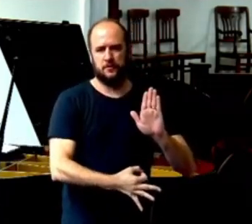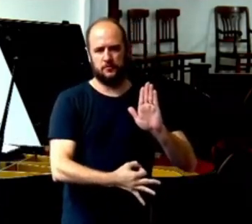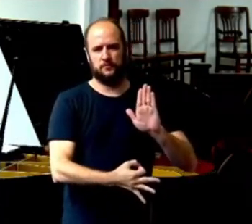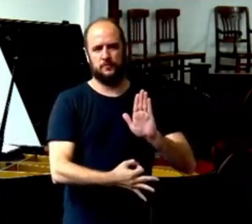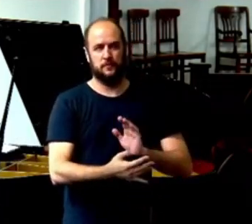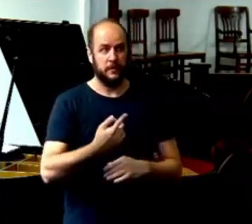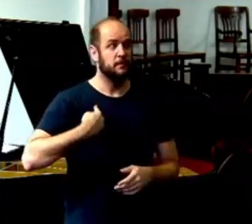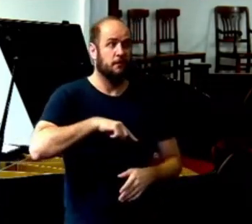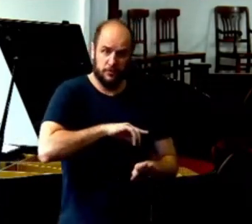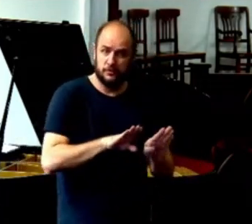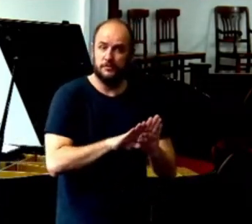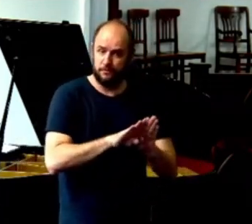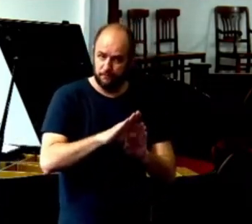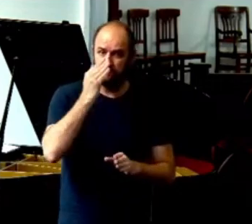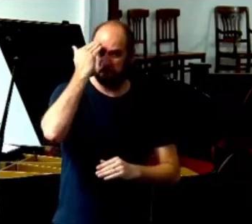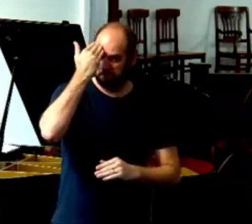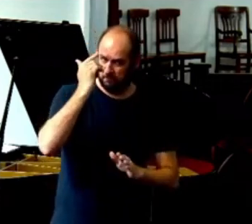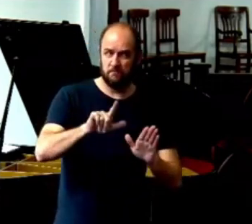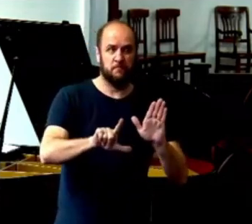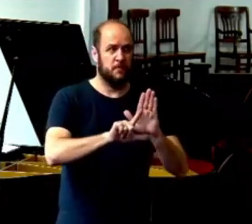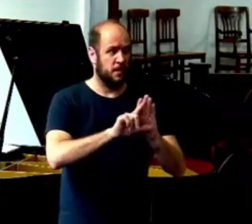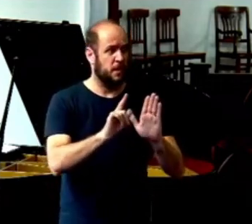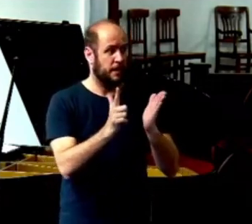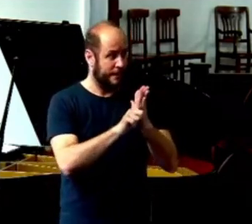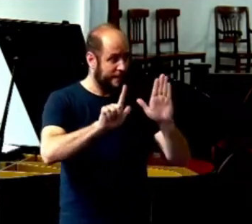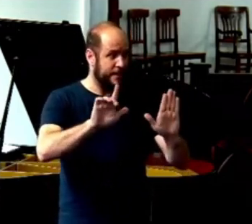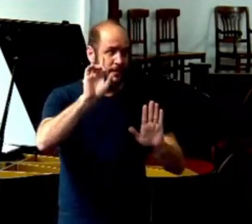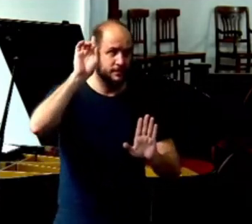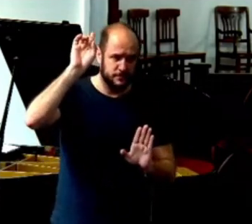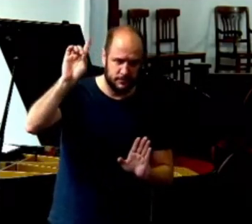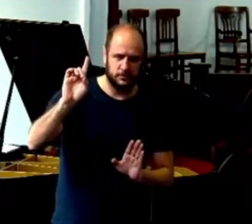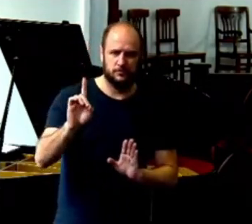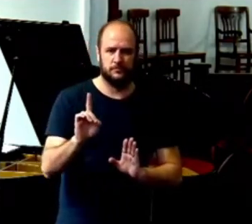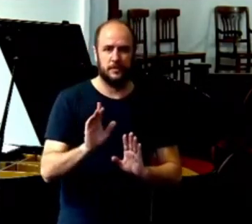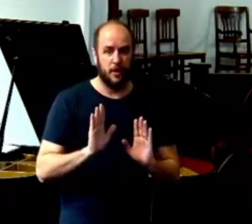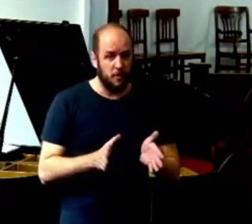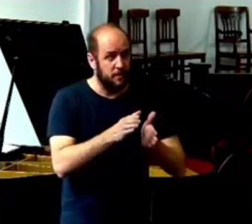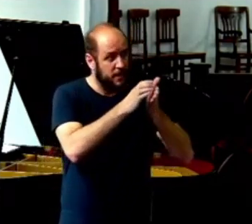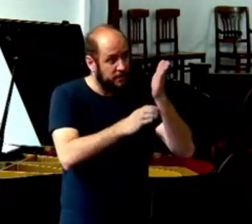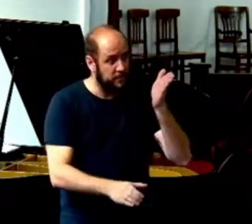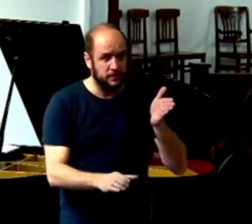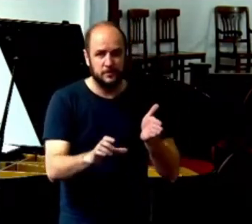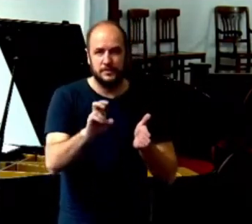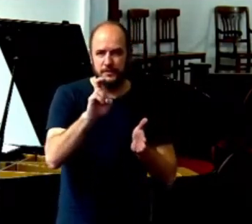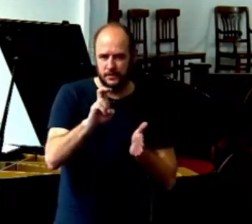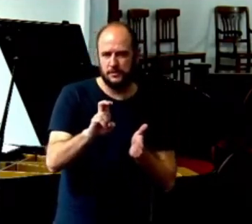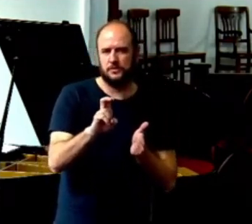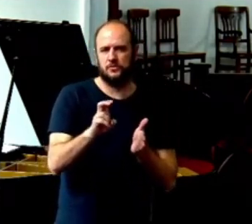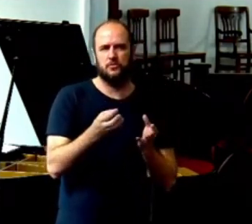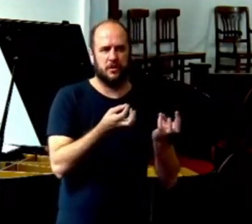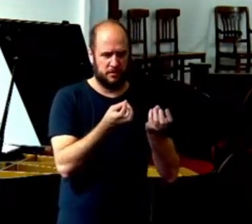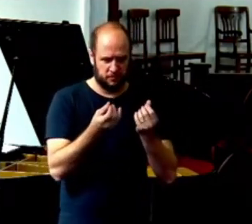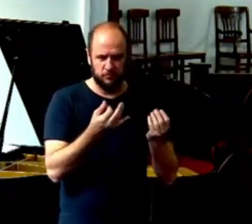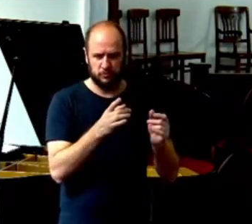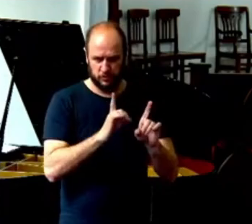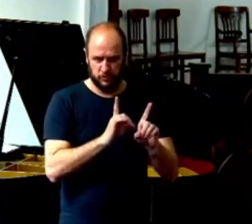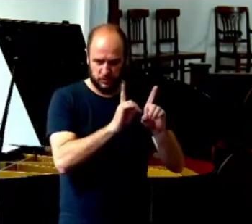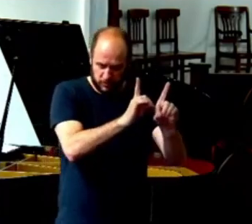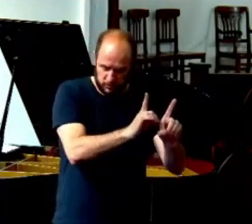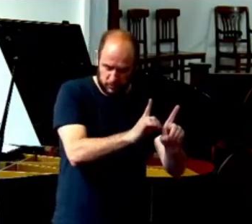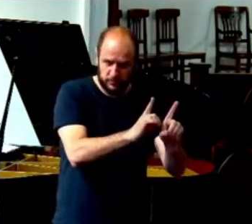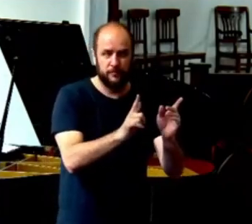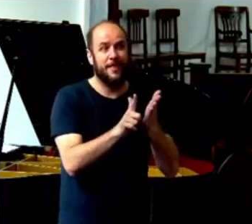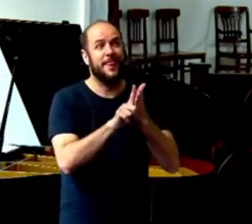Deus. E é assim que no capítulo 5 nós estamos sendo expostos às características dos discípulos de Jesus,